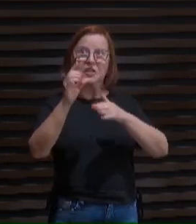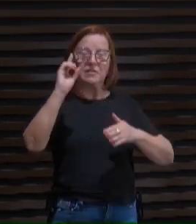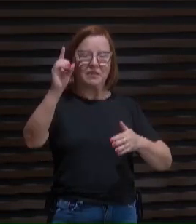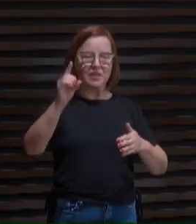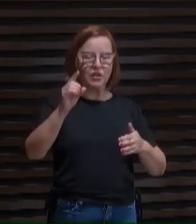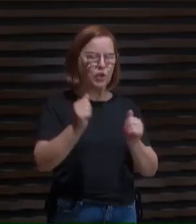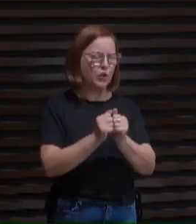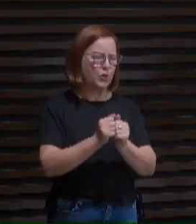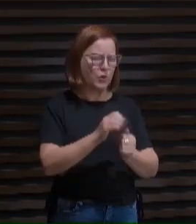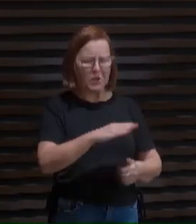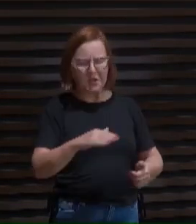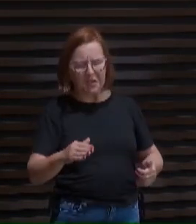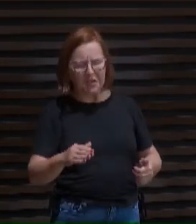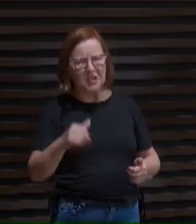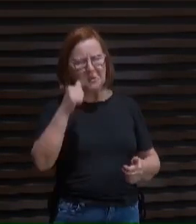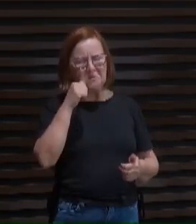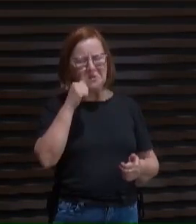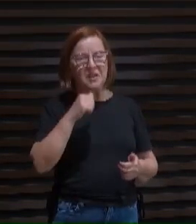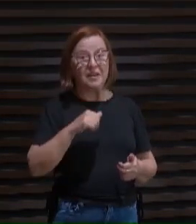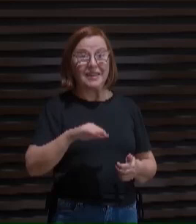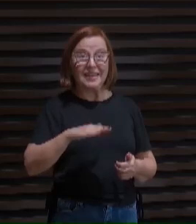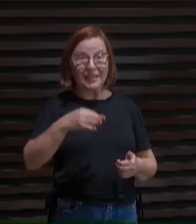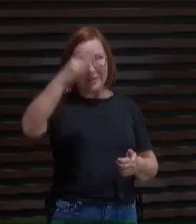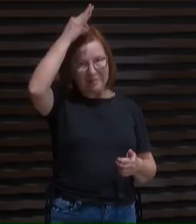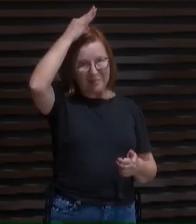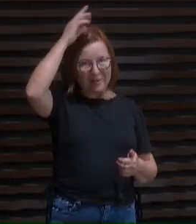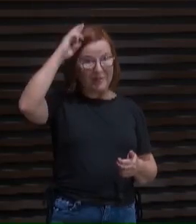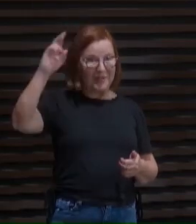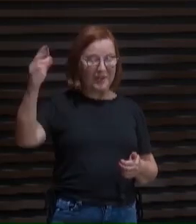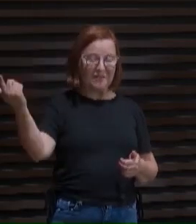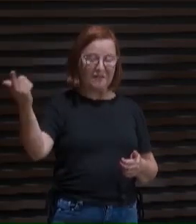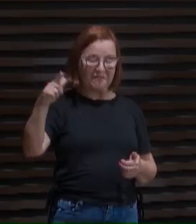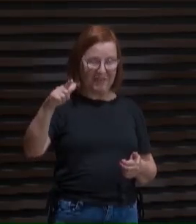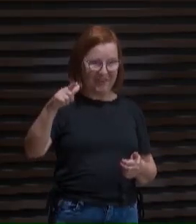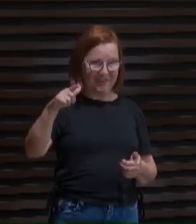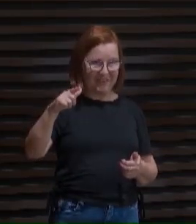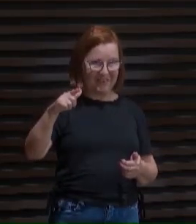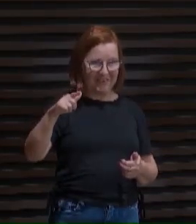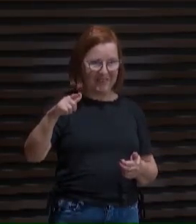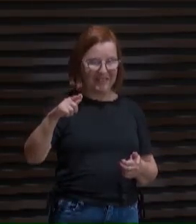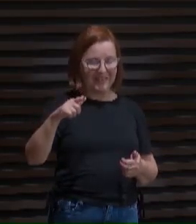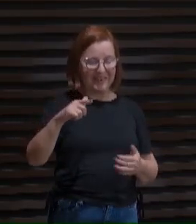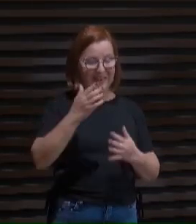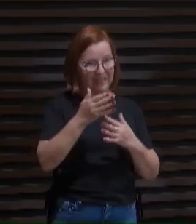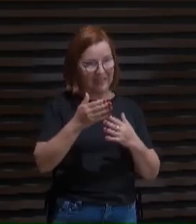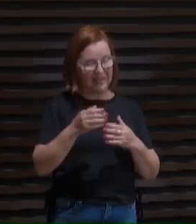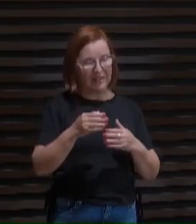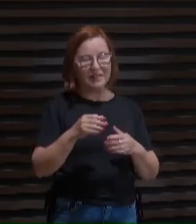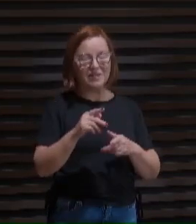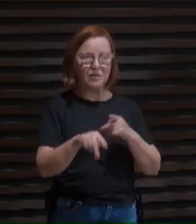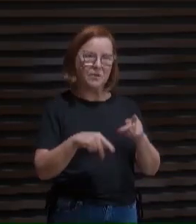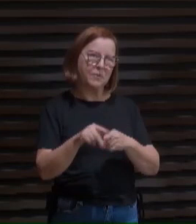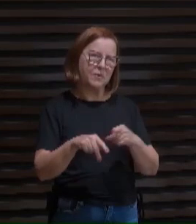filhos. Então veio o Espírito do Senhor no meio da congregação sobre Jaziel, filho de Zacarias, filho de Benaia,